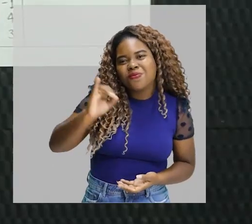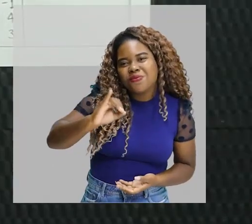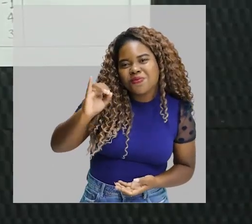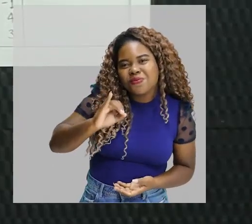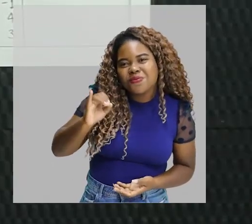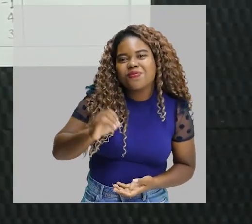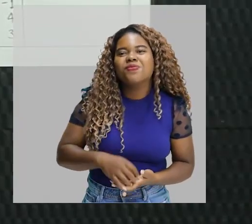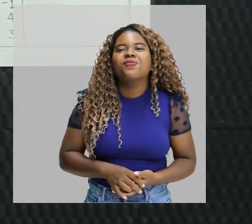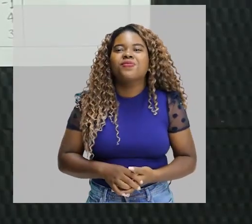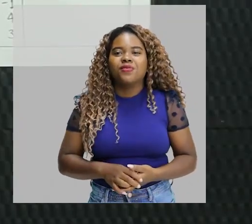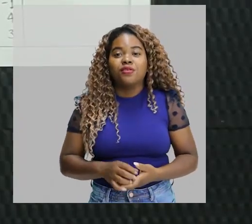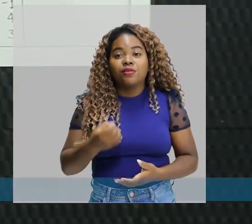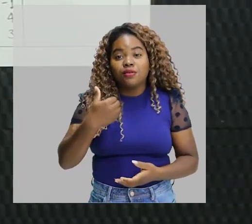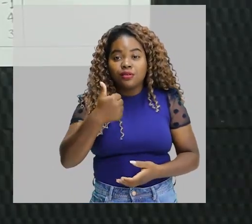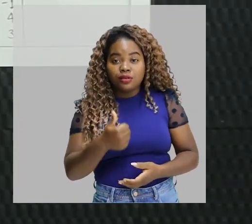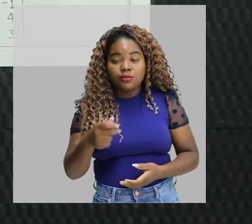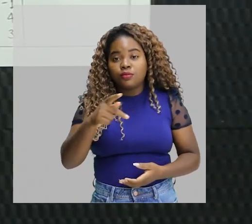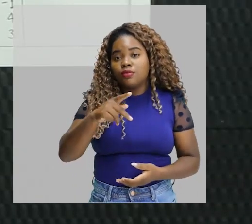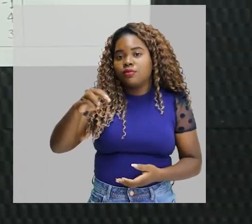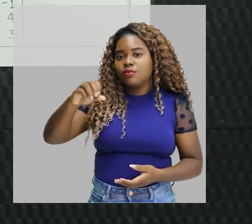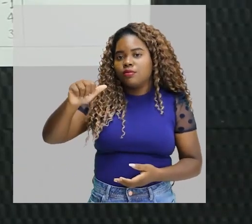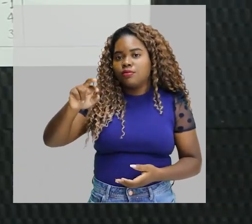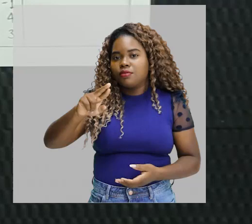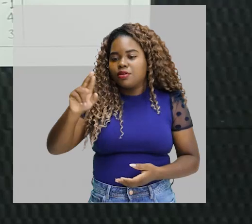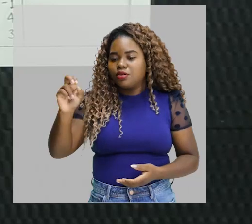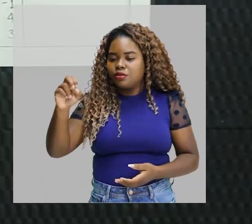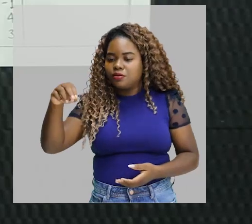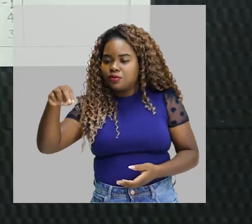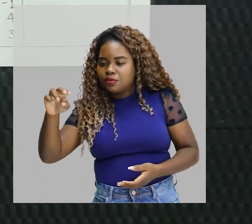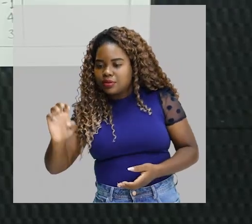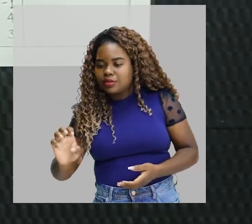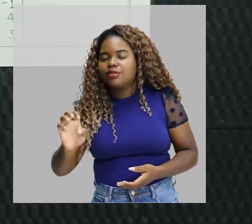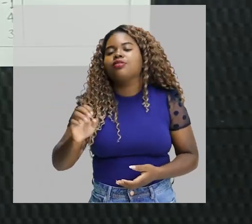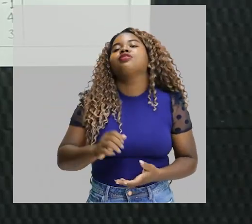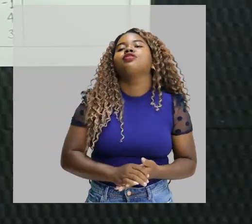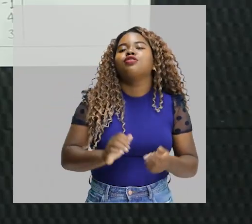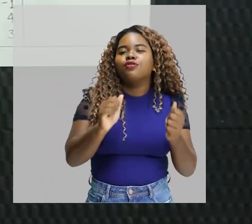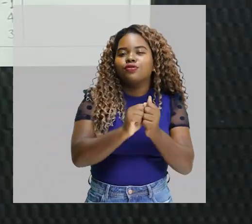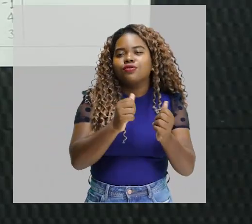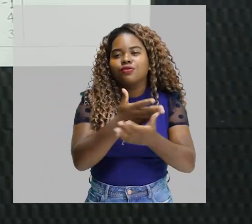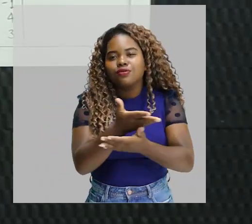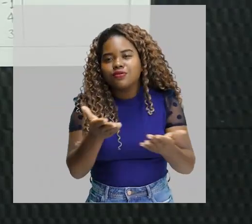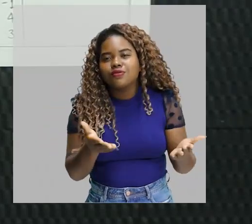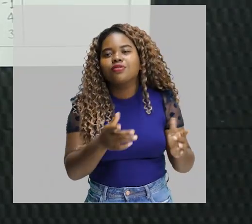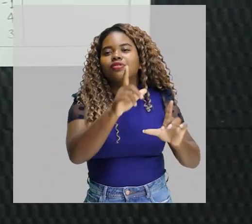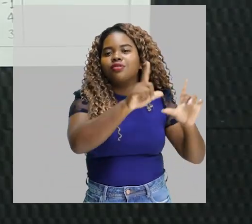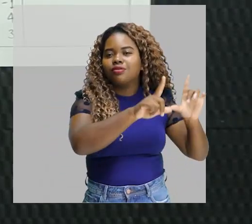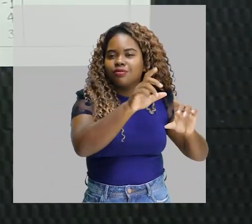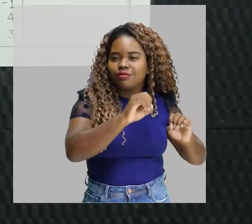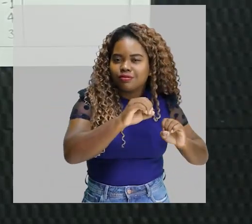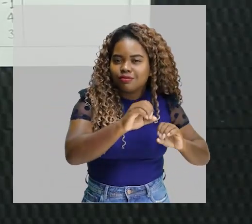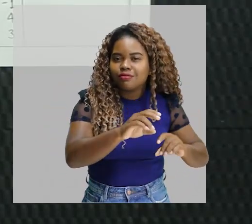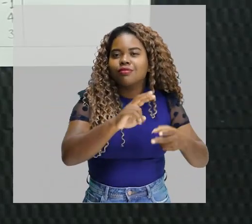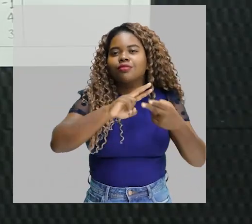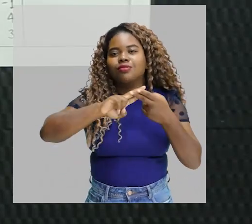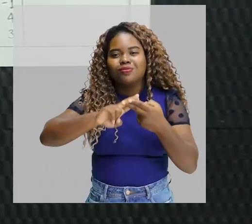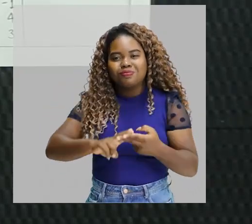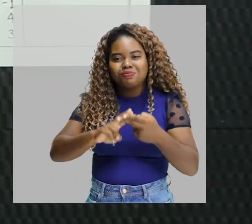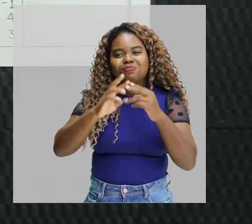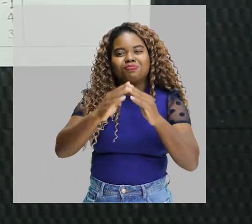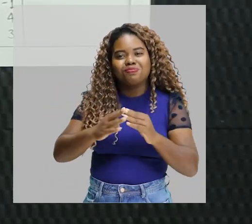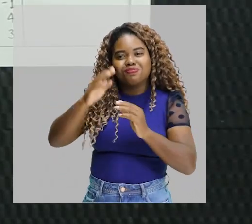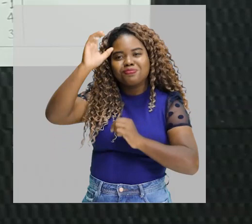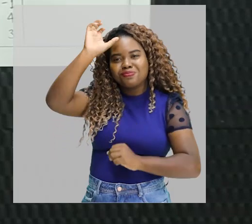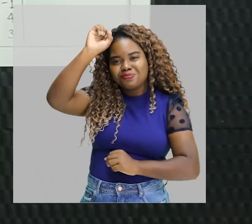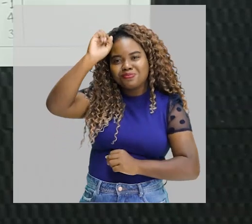Olá turminha aqui é o professor Marrone Baker mais uma vez aqui com vocês na TV educação no programa hashtag fica em casa